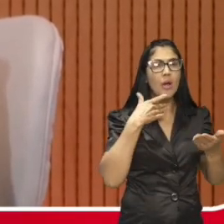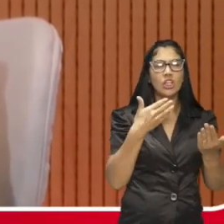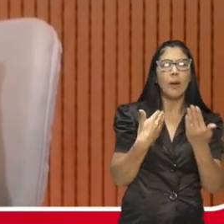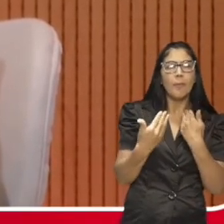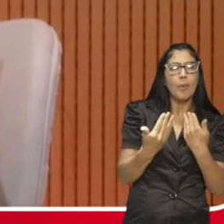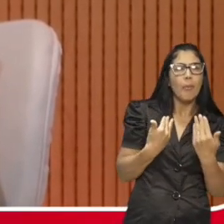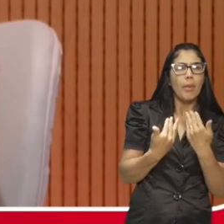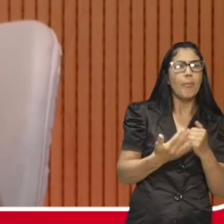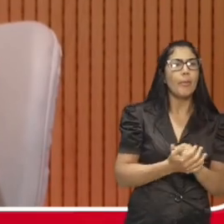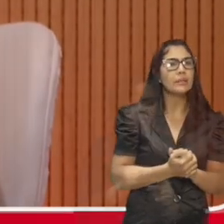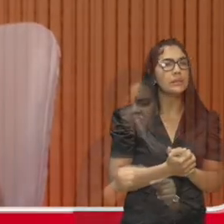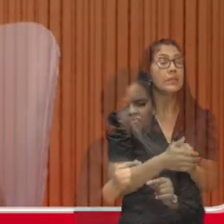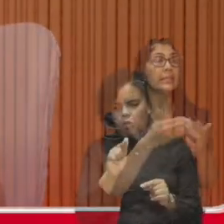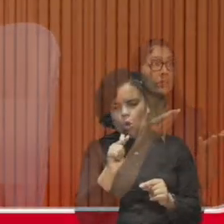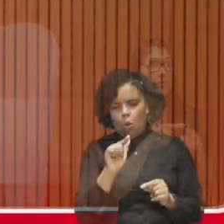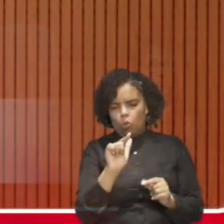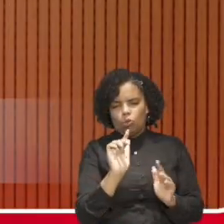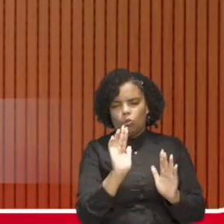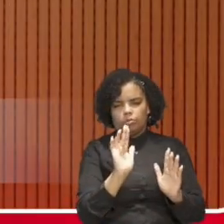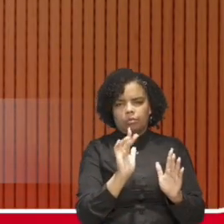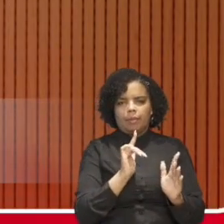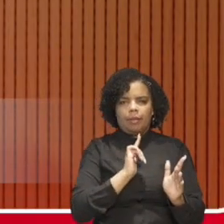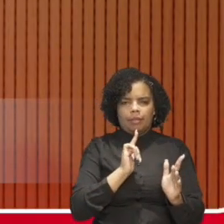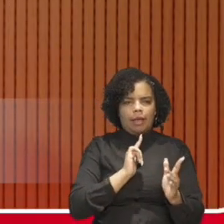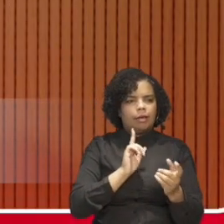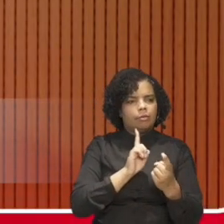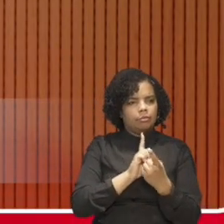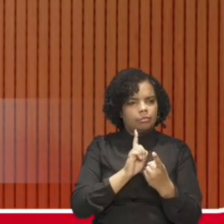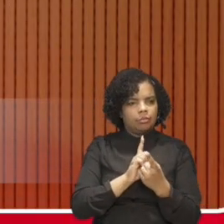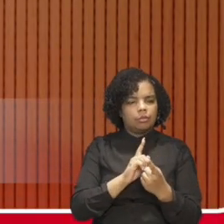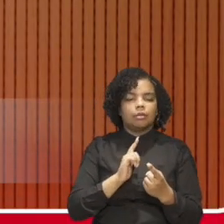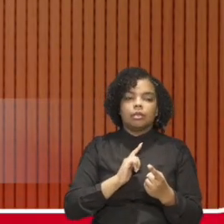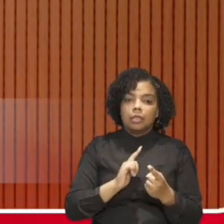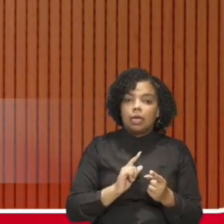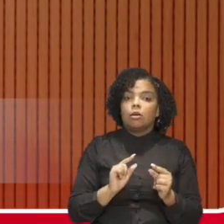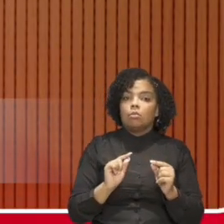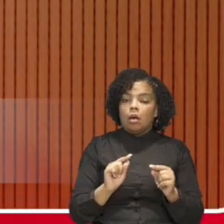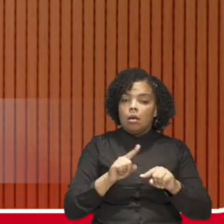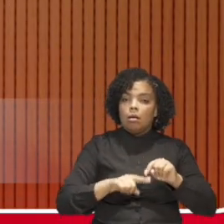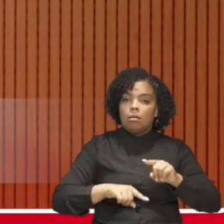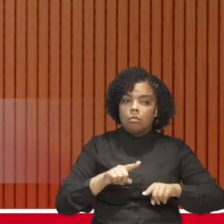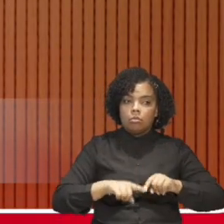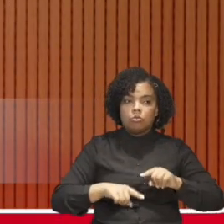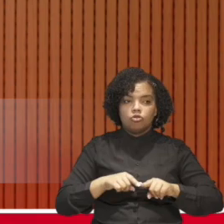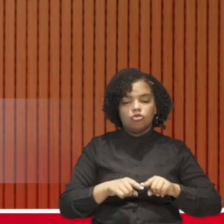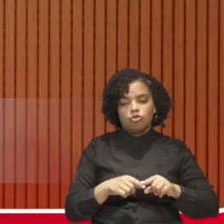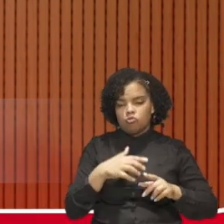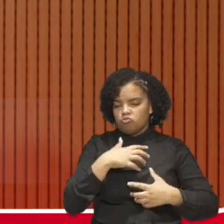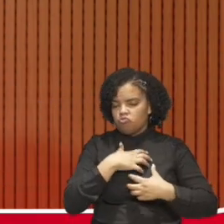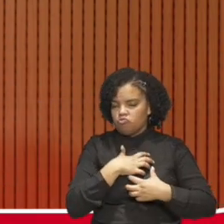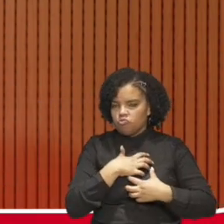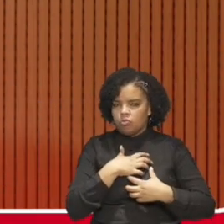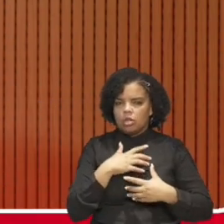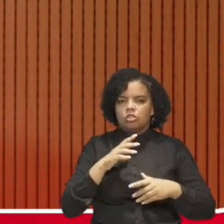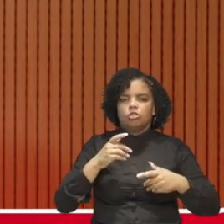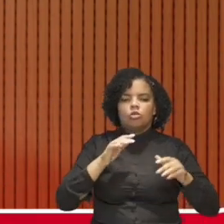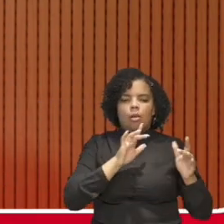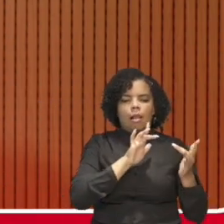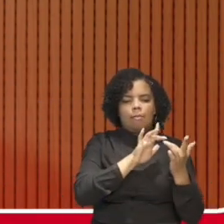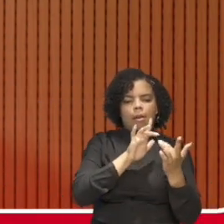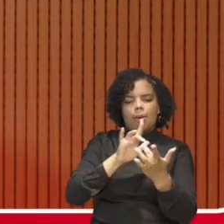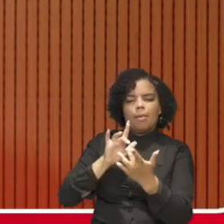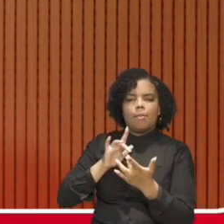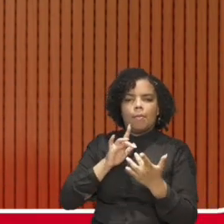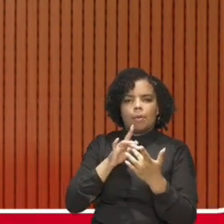Vida e Previdência respondessem. São produtos que, claro, de alguma forma, de acordo com a necessidade do cliente,